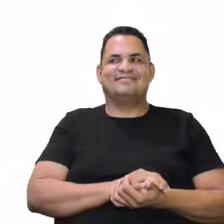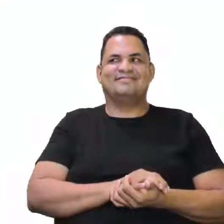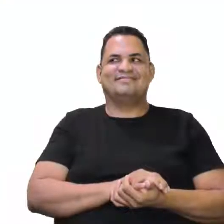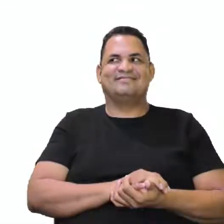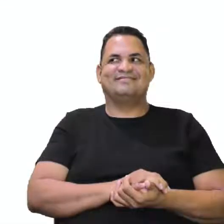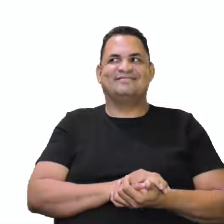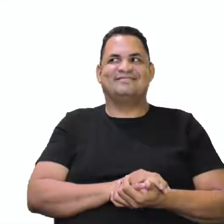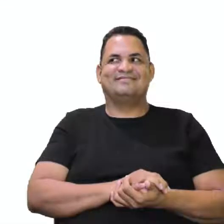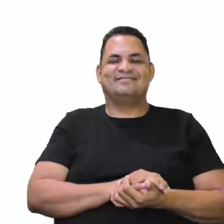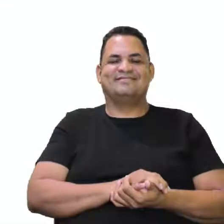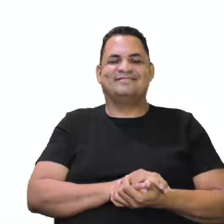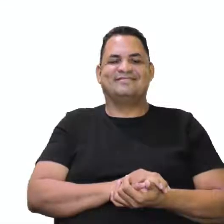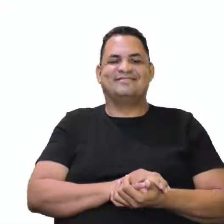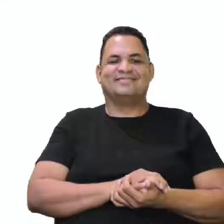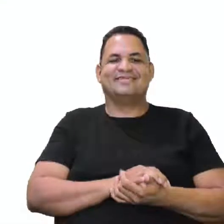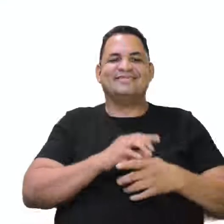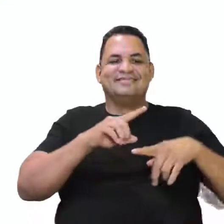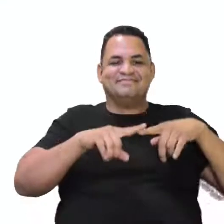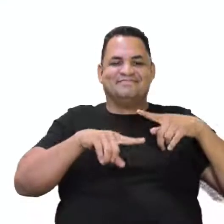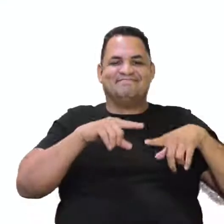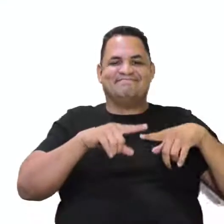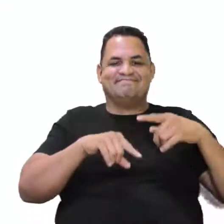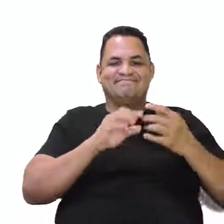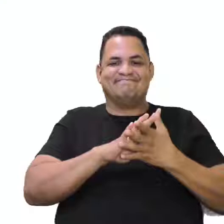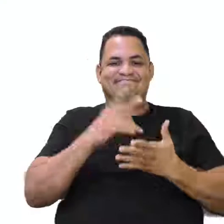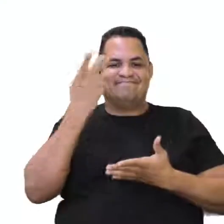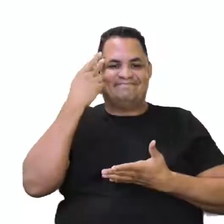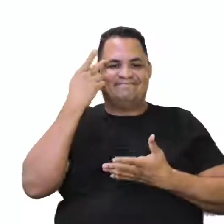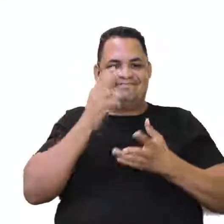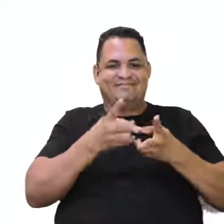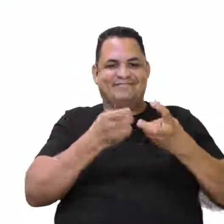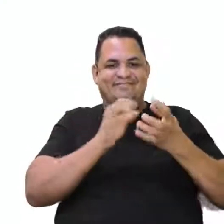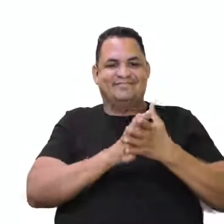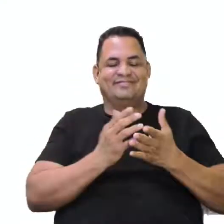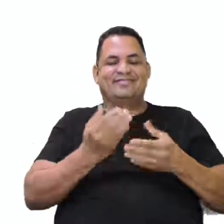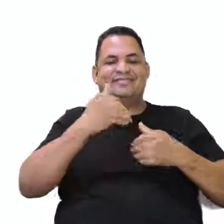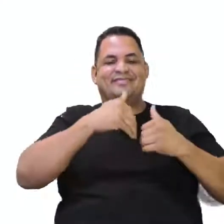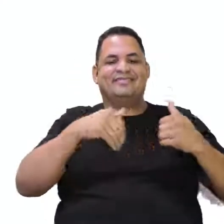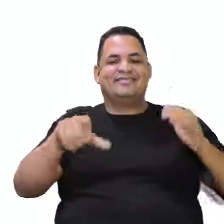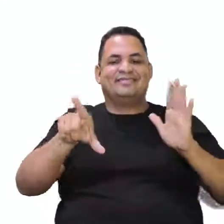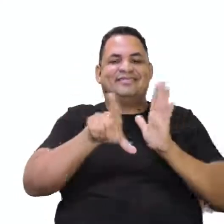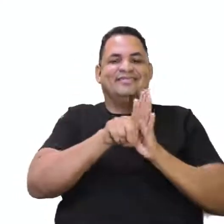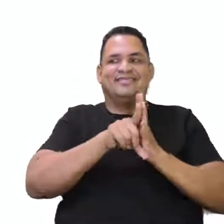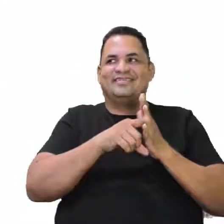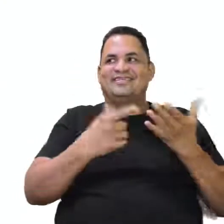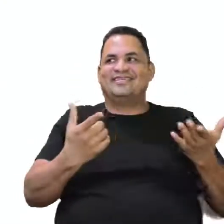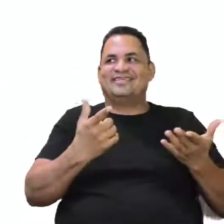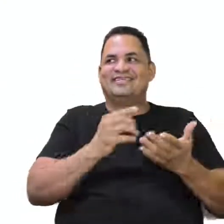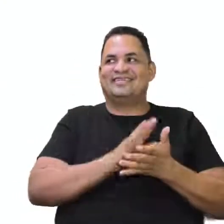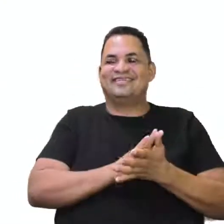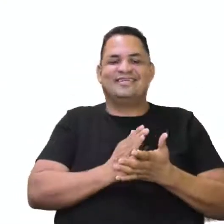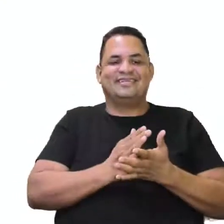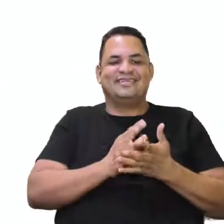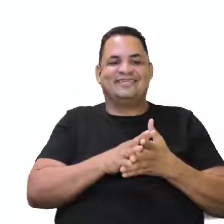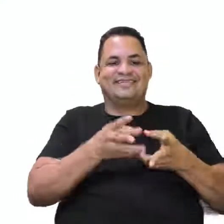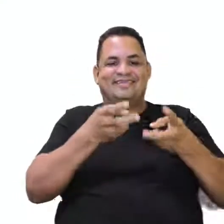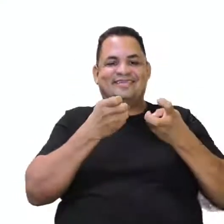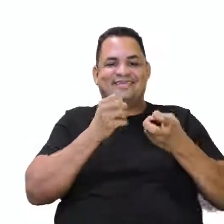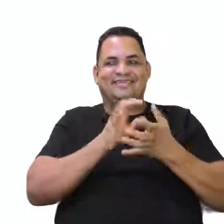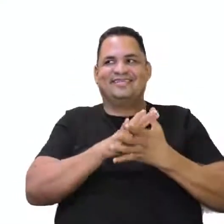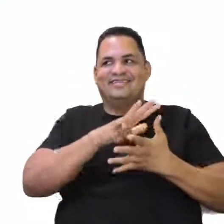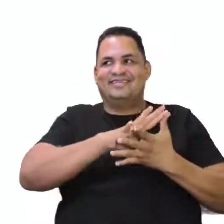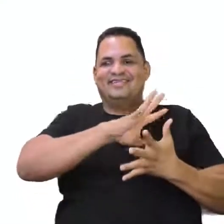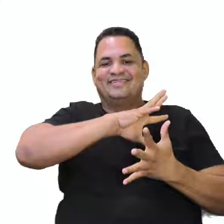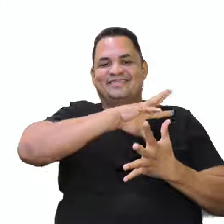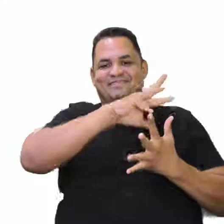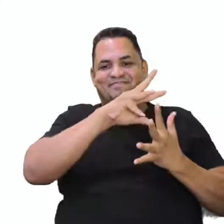Ok, a maioria dos recursos naturais explorados ilegalmente pelo mercado internacional é extraído da